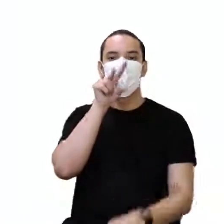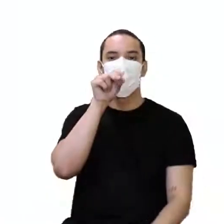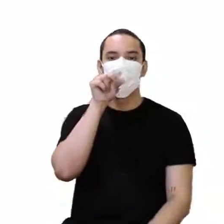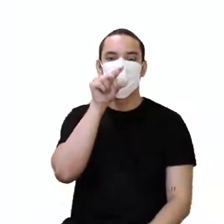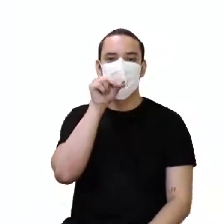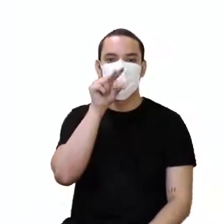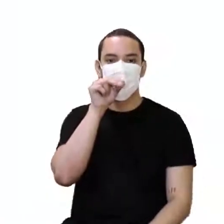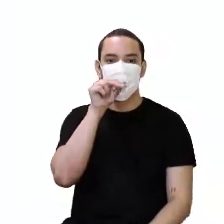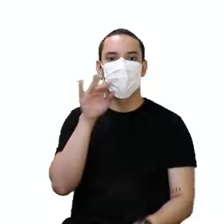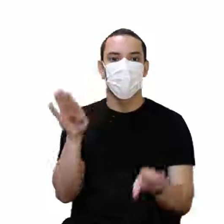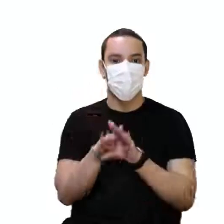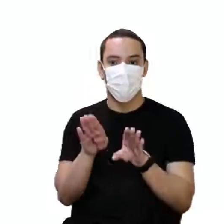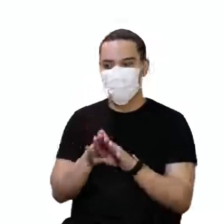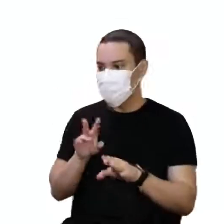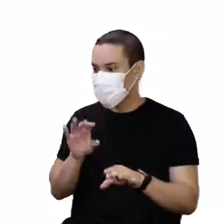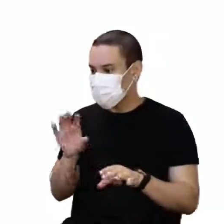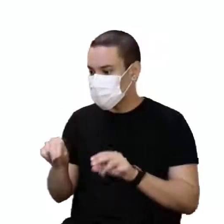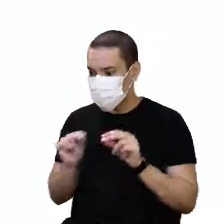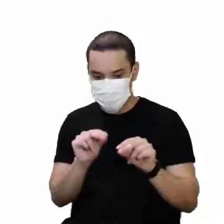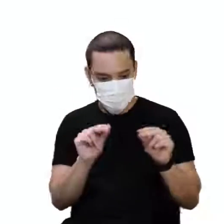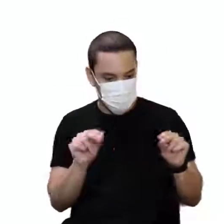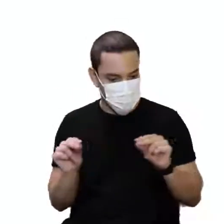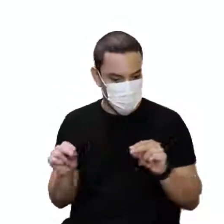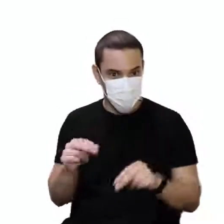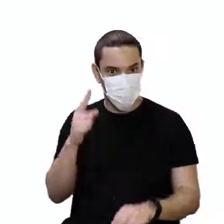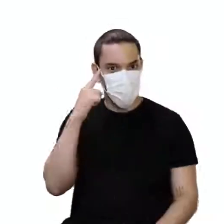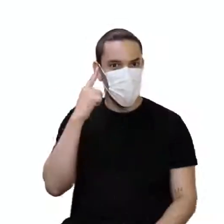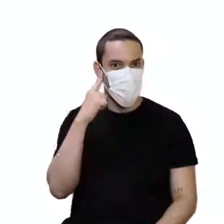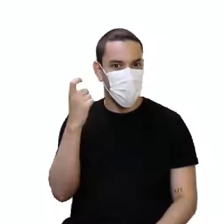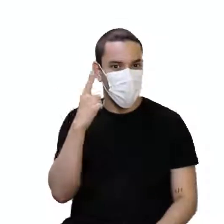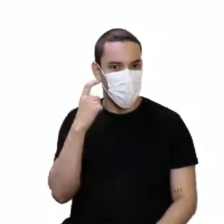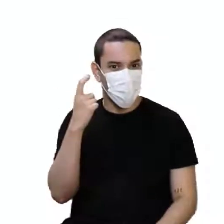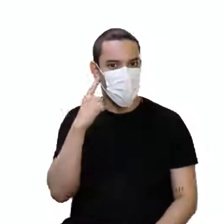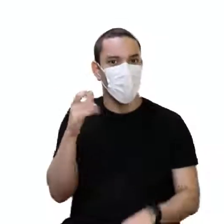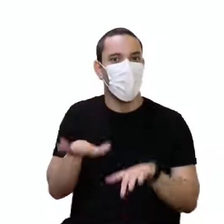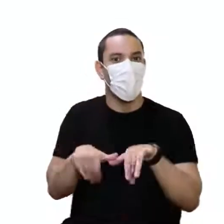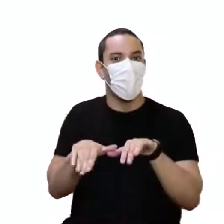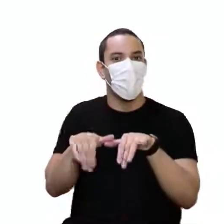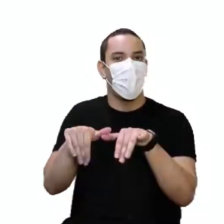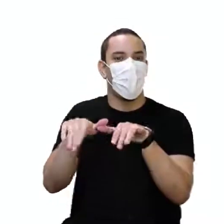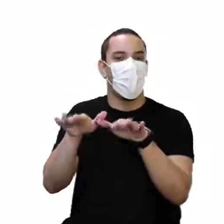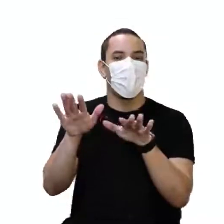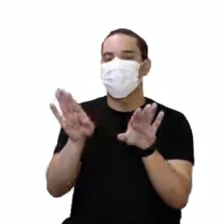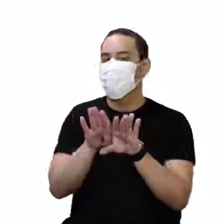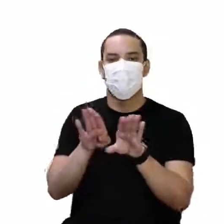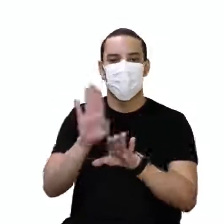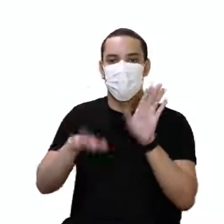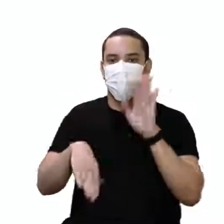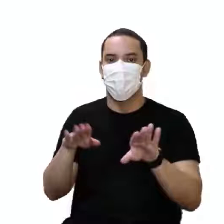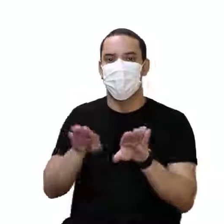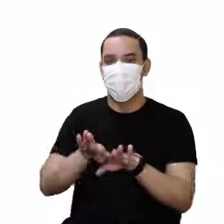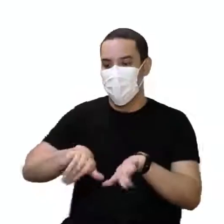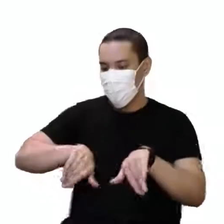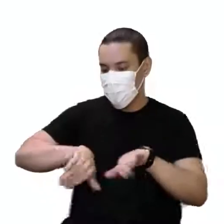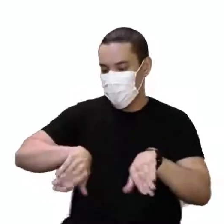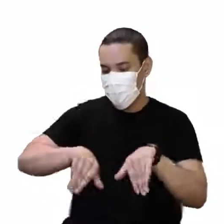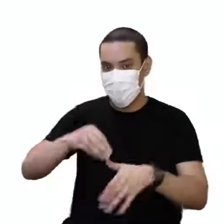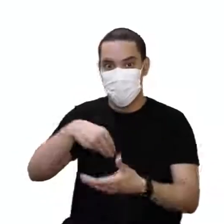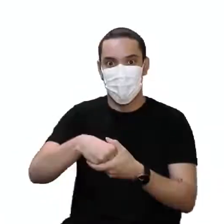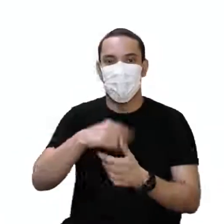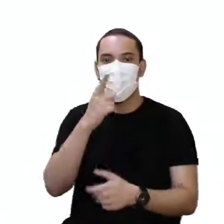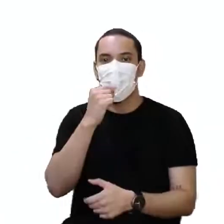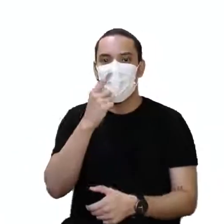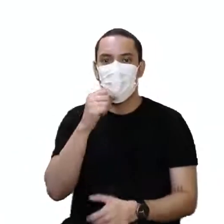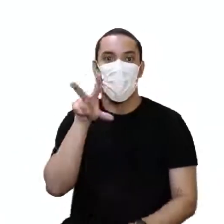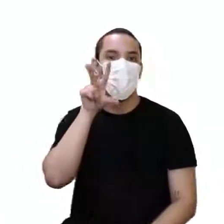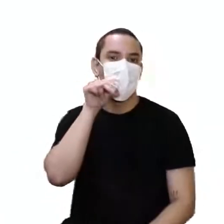São animais filtradores, eles vão... Você ouvir aquele barulho deles na água, e aí vão fuçando água, vão filtrando água e vão conseguindo obter o